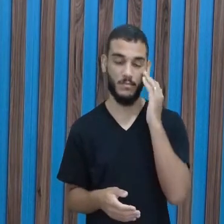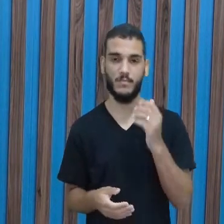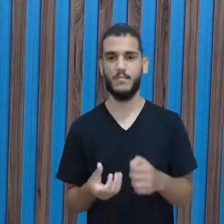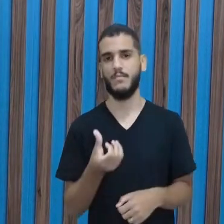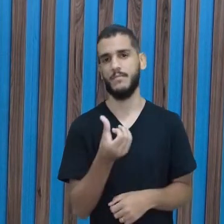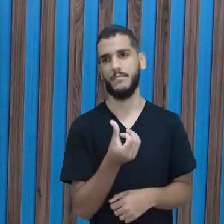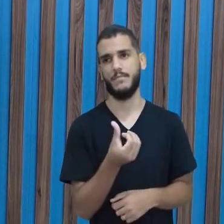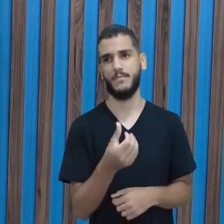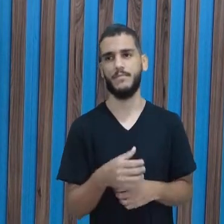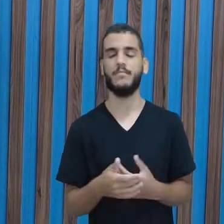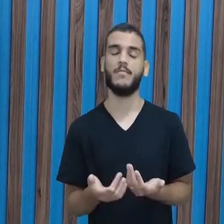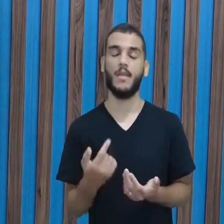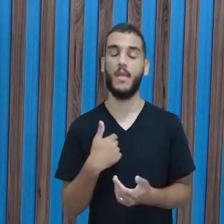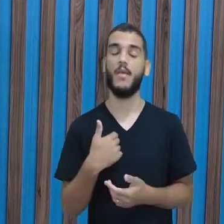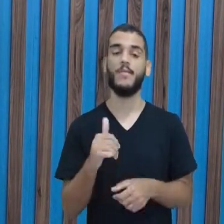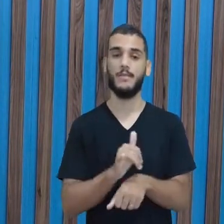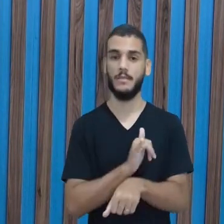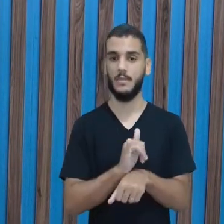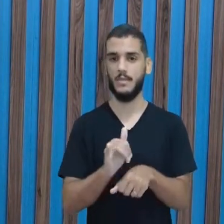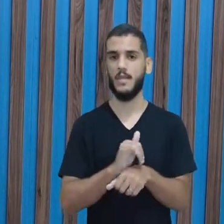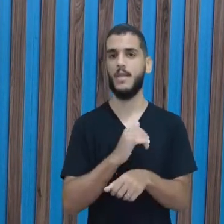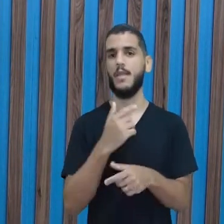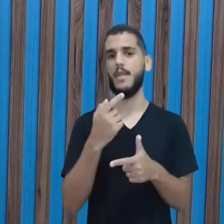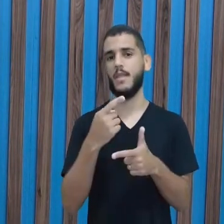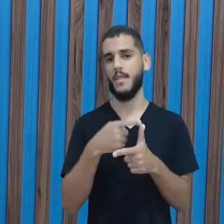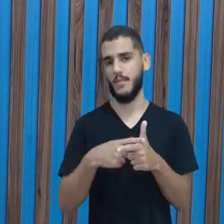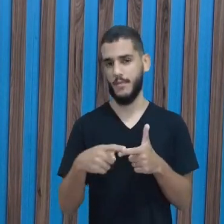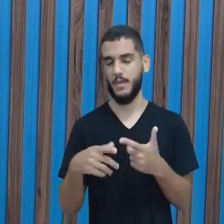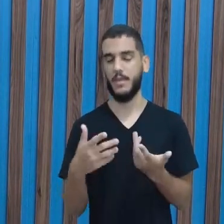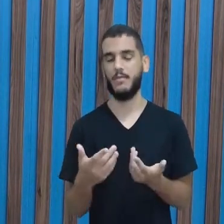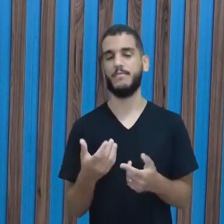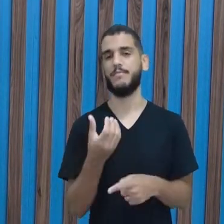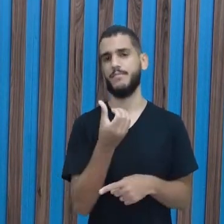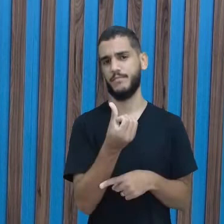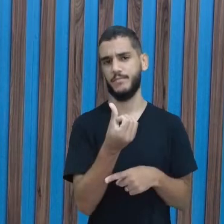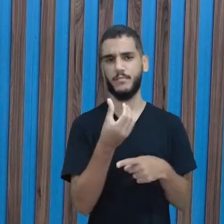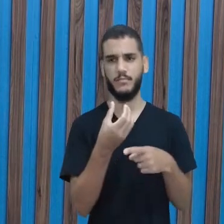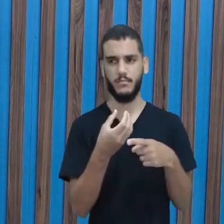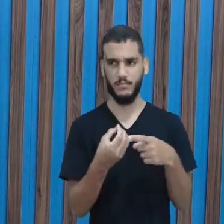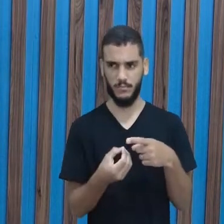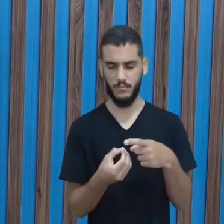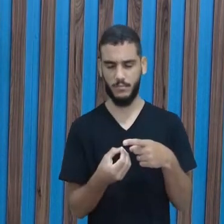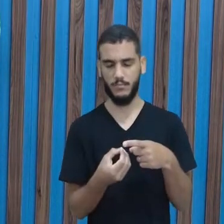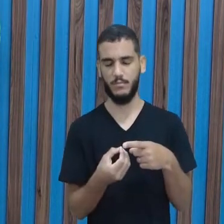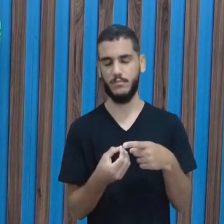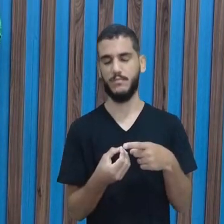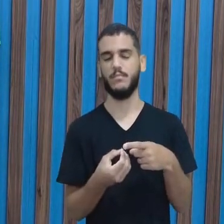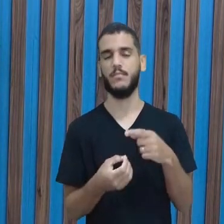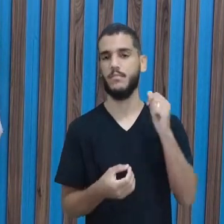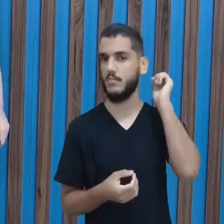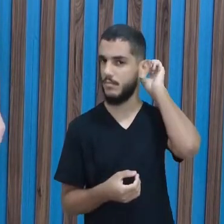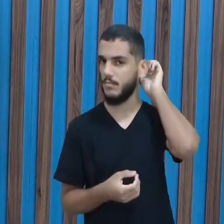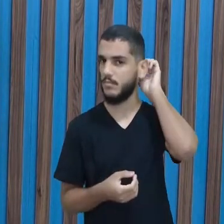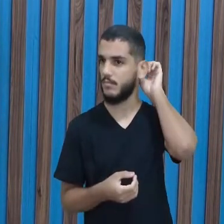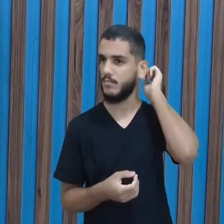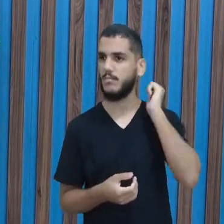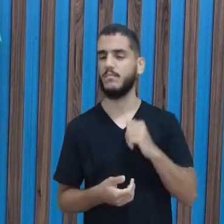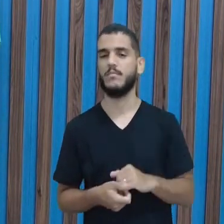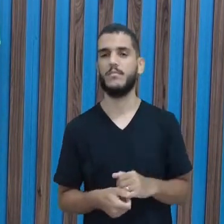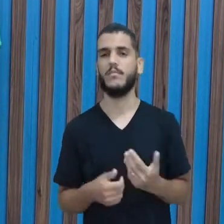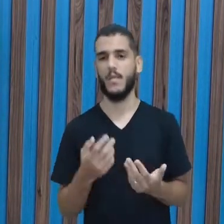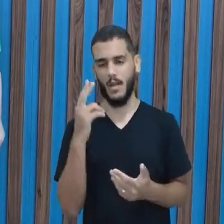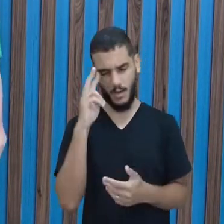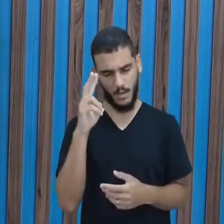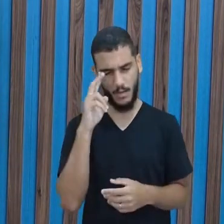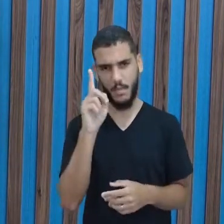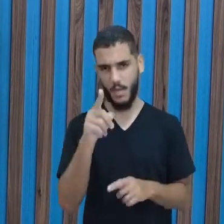60, aqui eu dividi por 3, eu vou pegar 60 e vou multiplicar. Por quê? Porque não é o inverso? A gente não